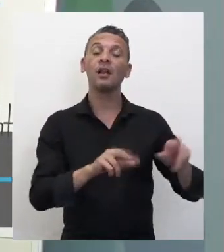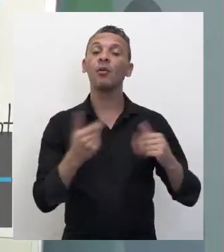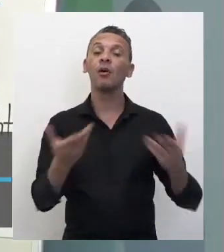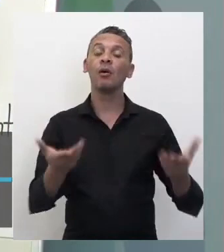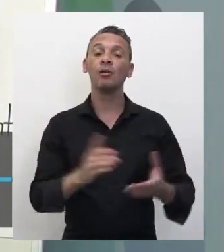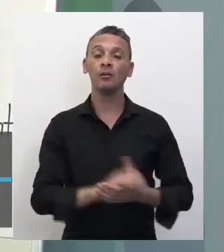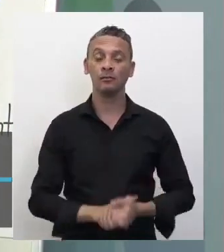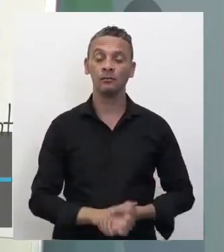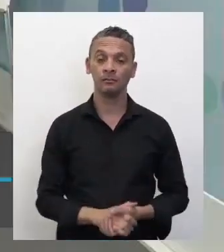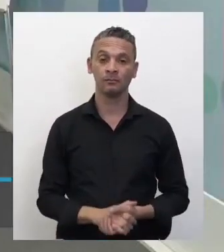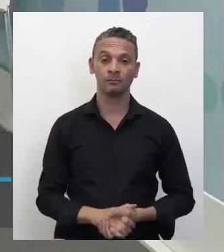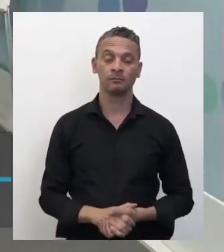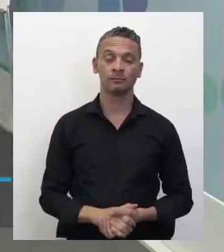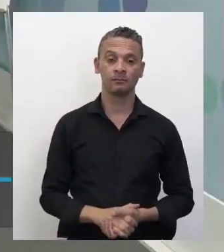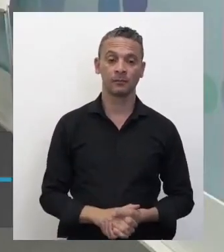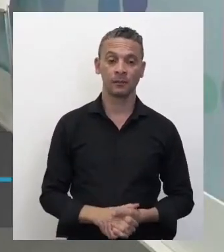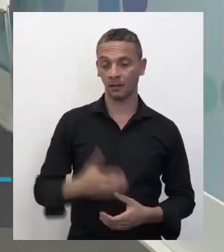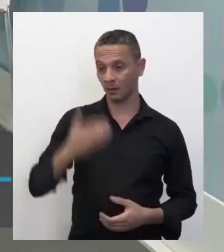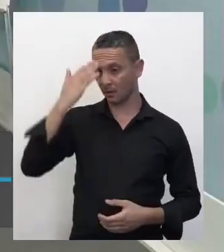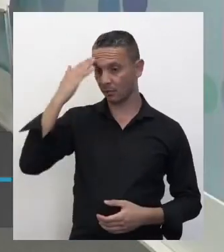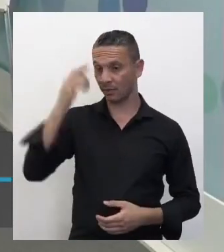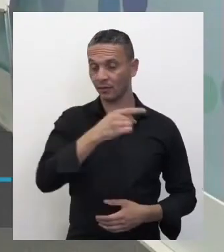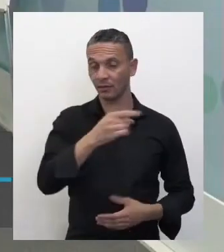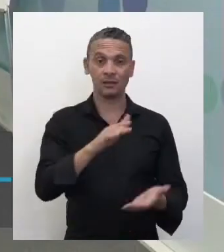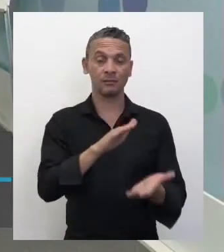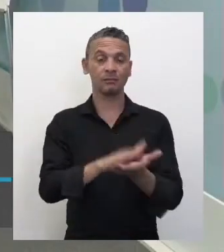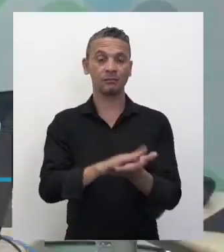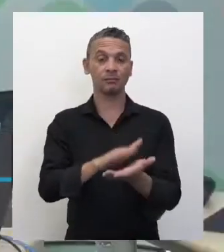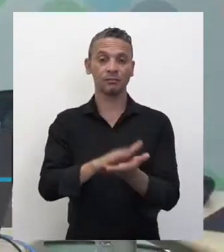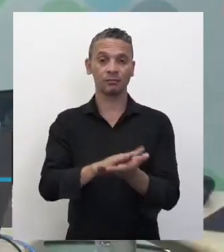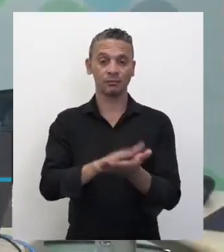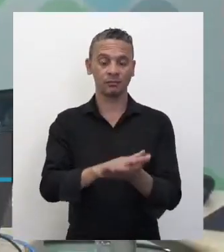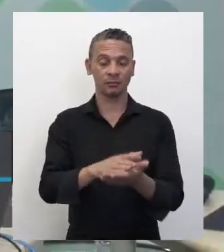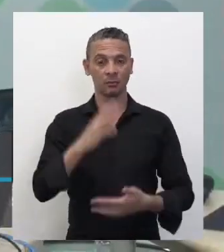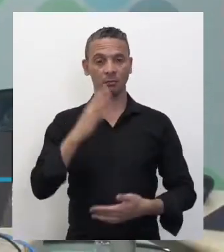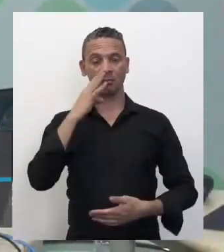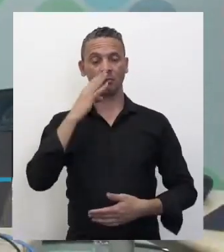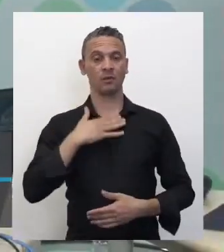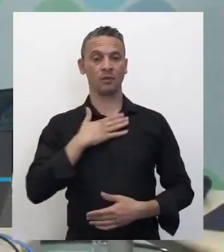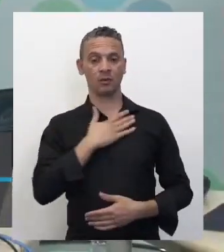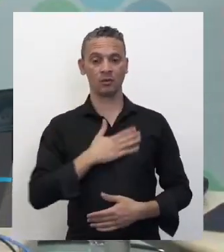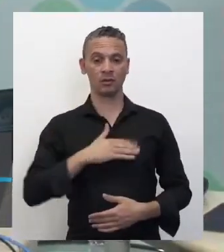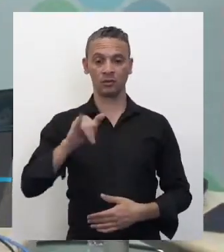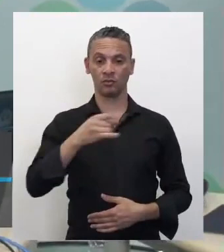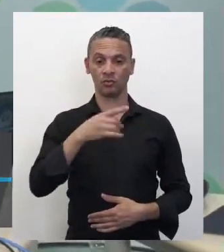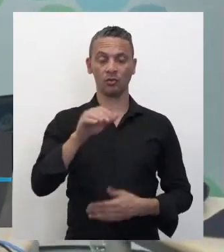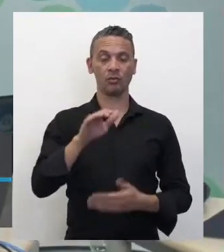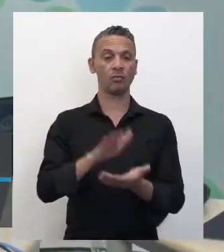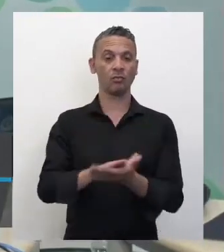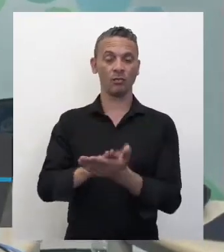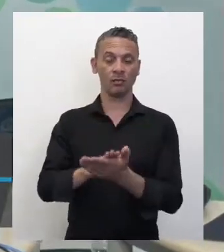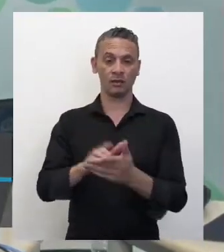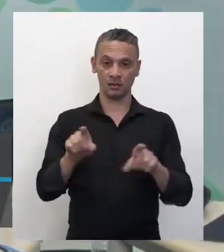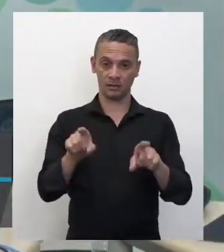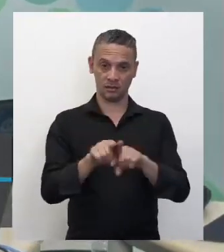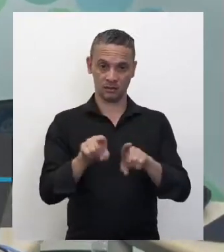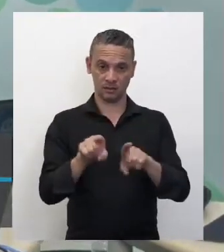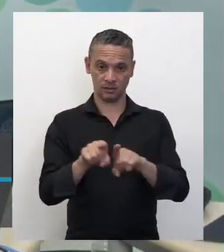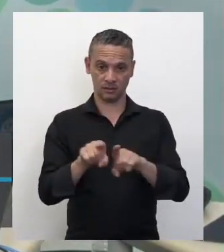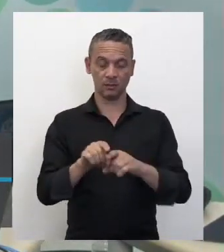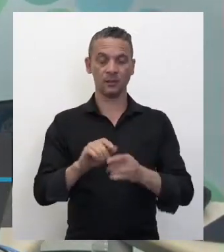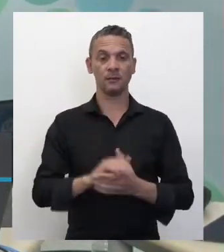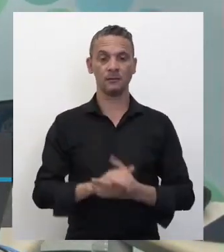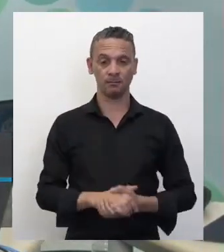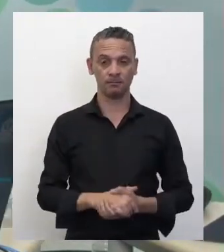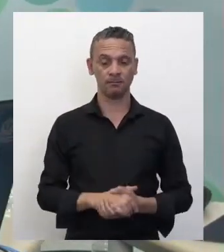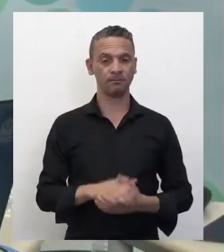quer colocar pra gente? Então, a gente agradece muito os elogios, ficamos lisonjeados. O professor João está de parabéns aí. Thanks. E